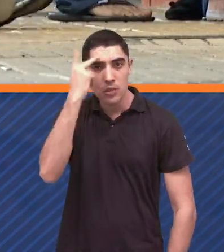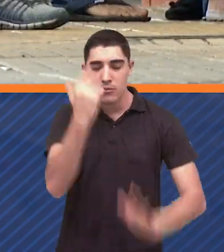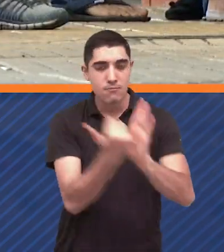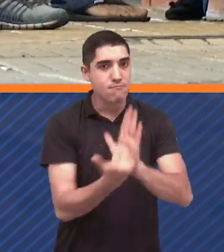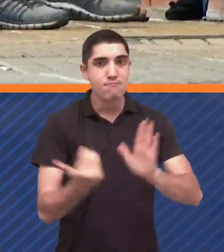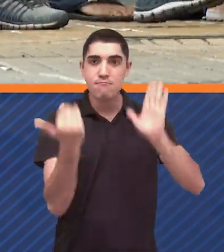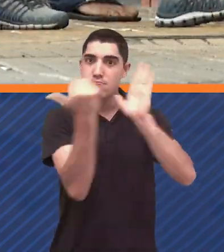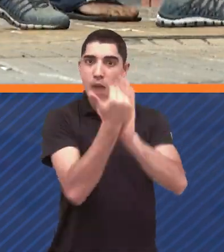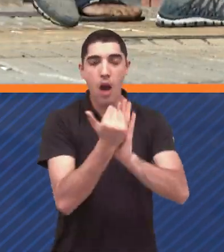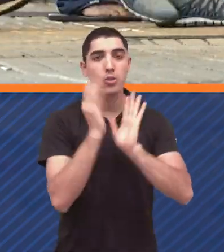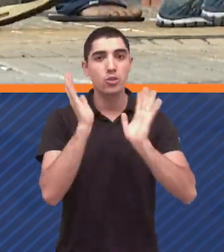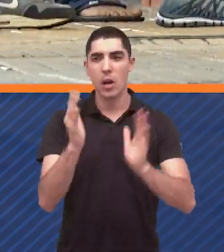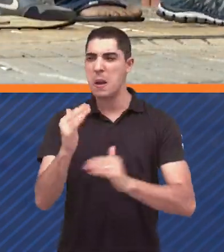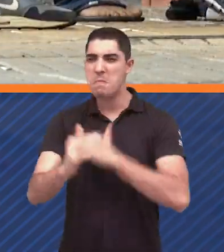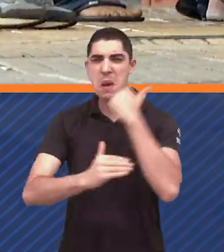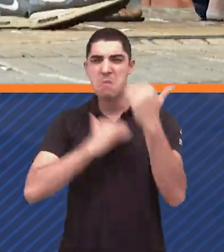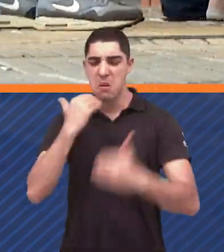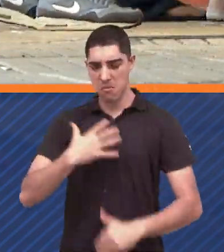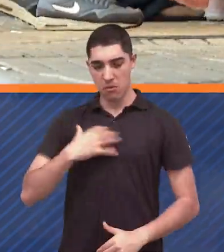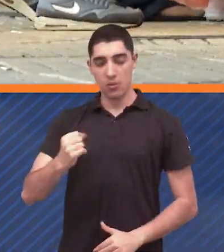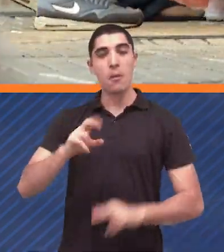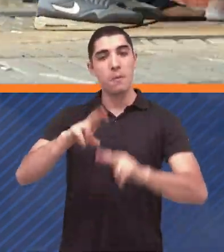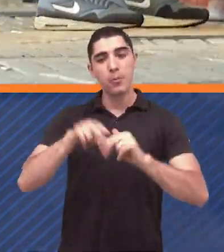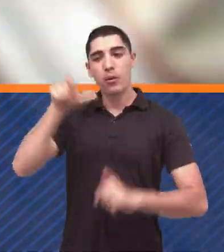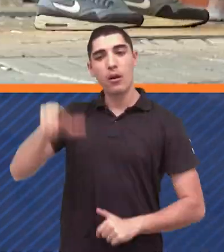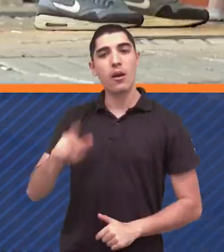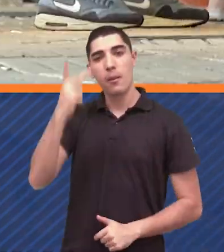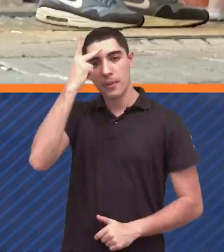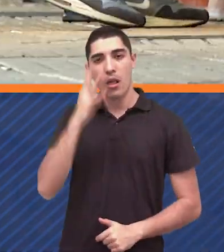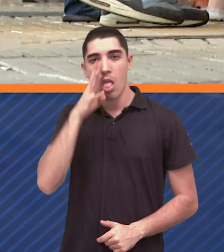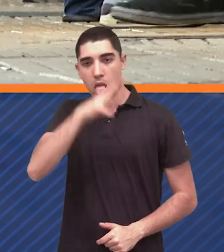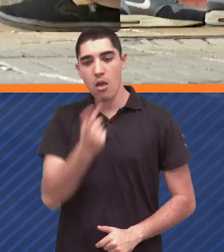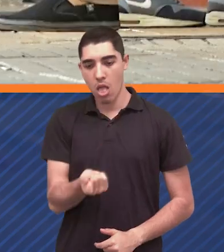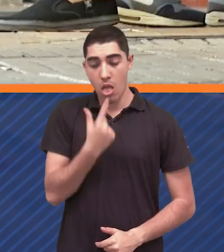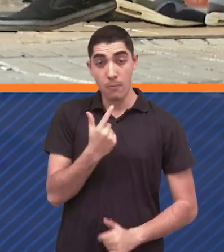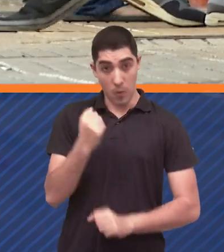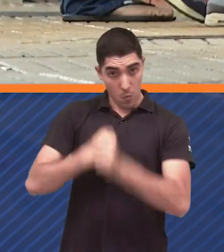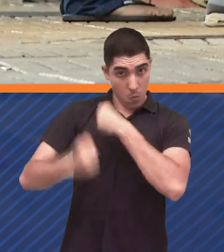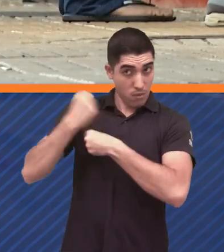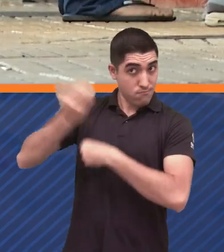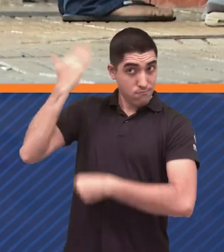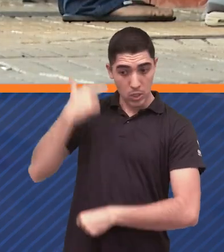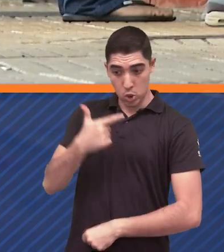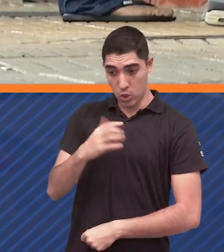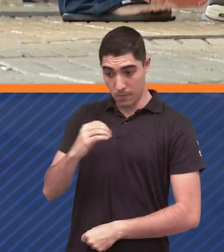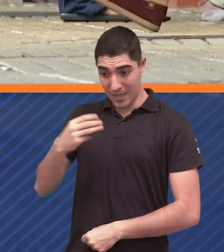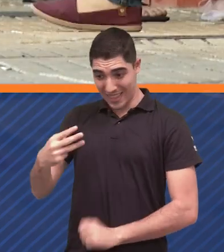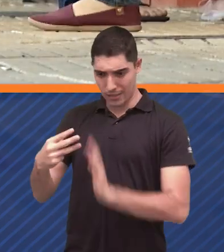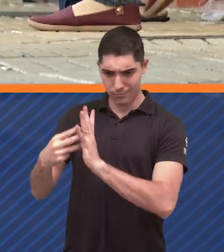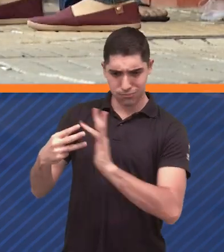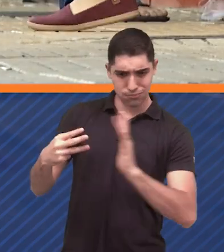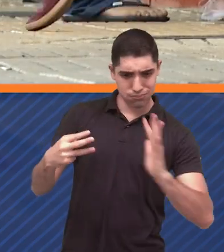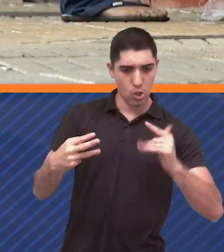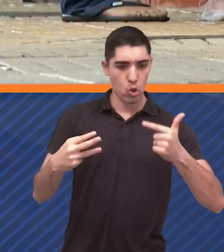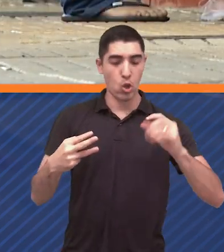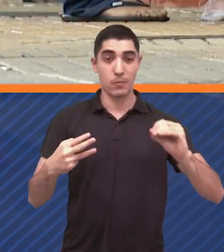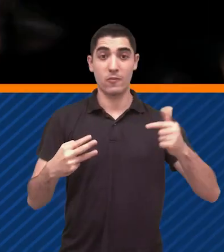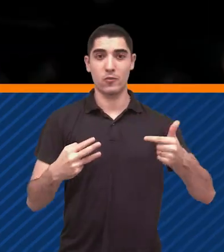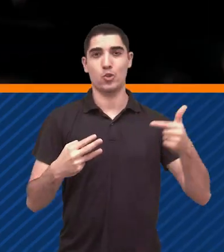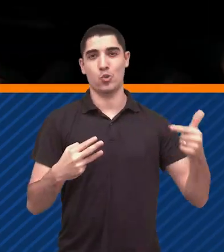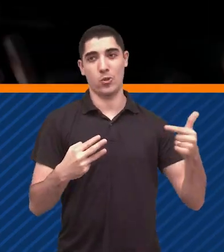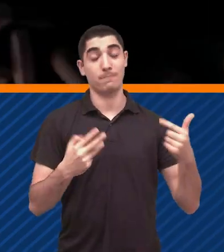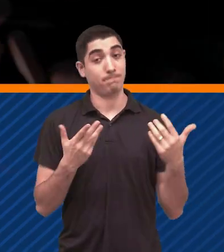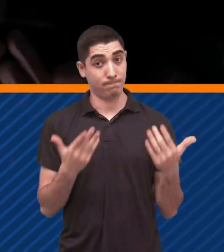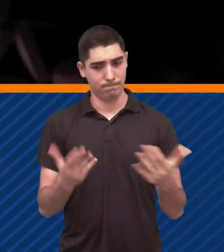264% nas taxas de suicídio devido à autointoxicação entre os anos de 2003 e 2022 aqui no